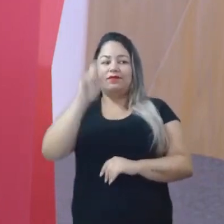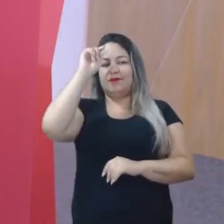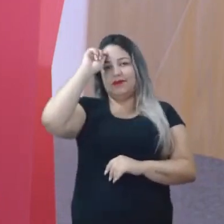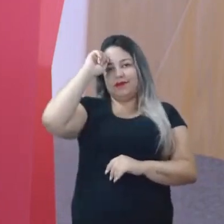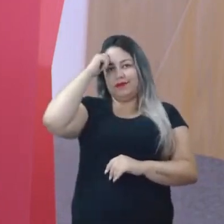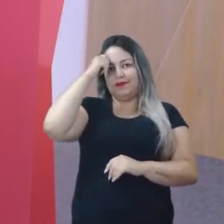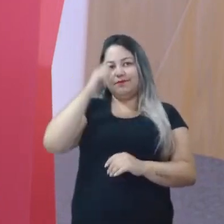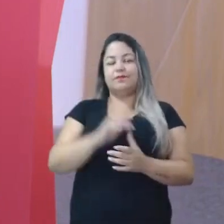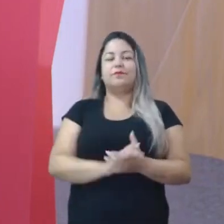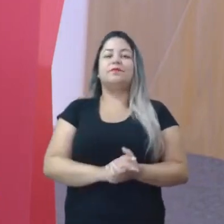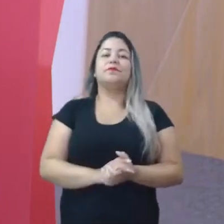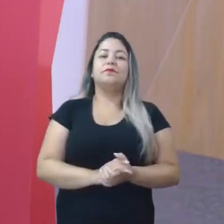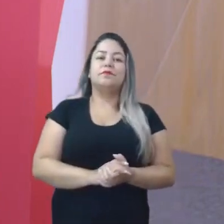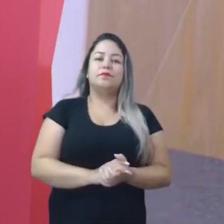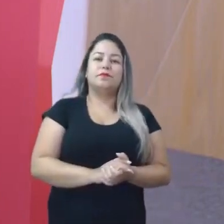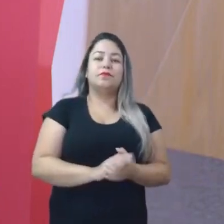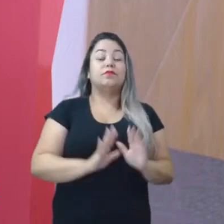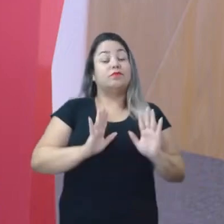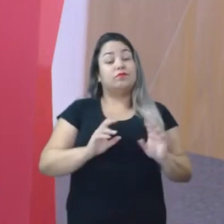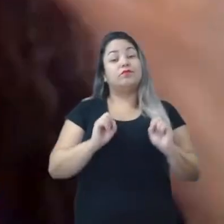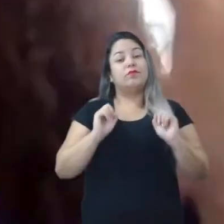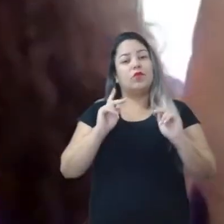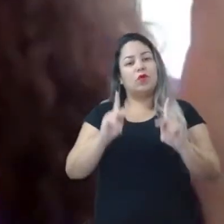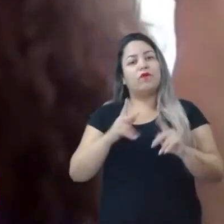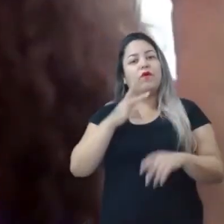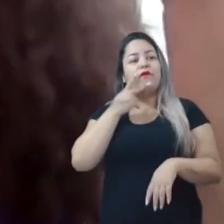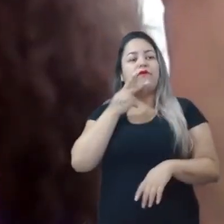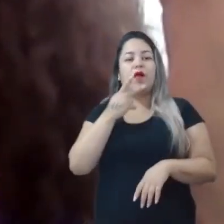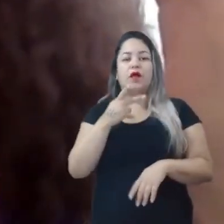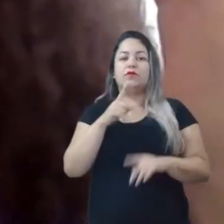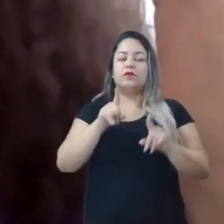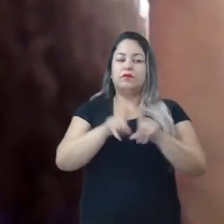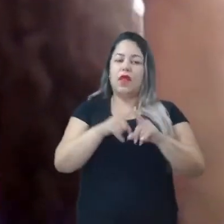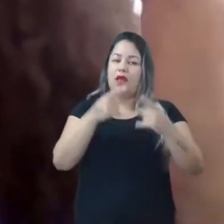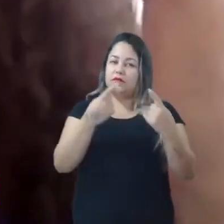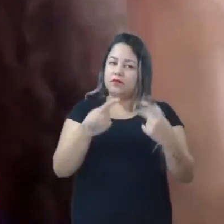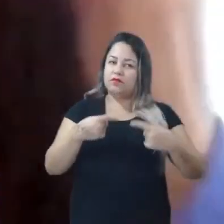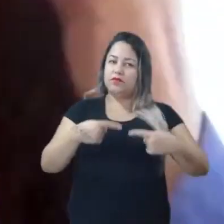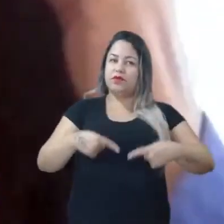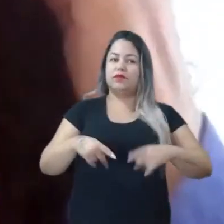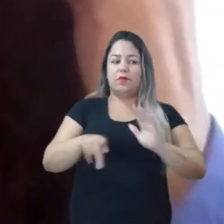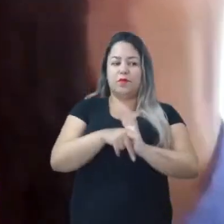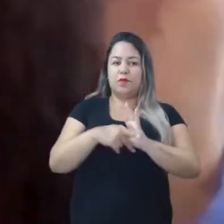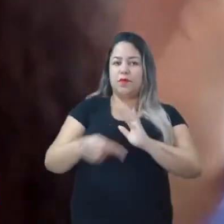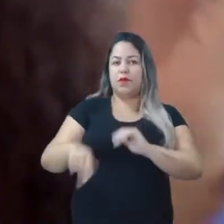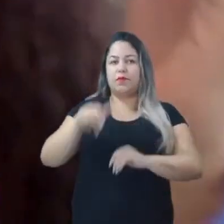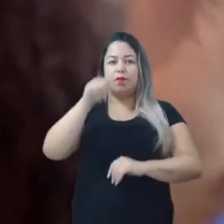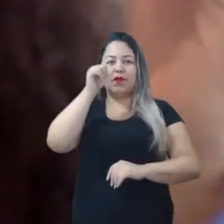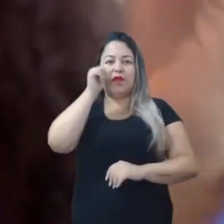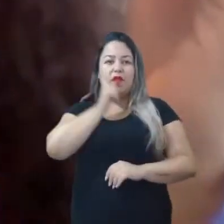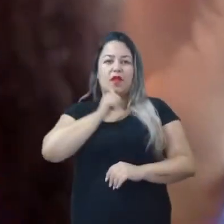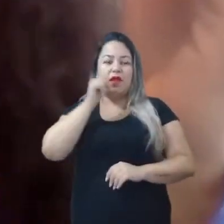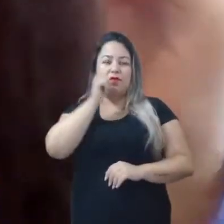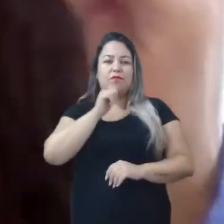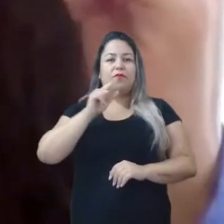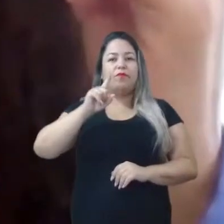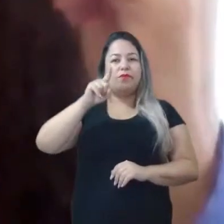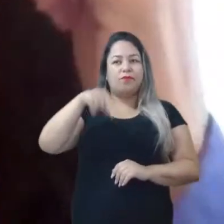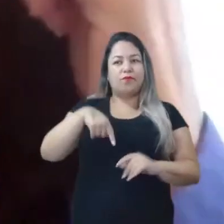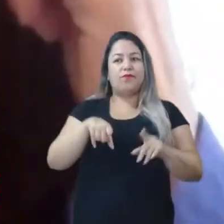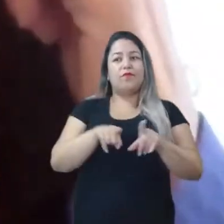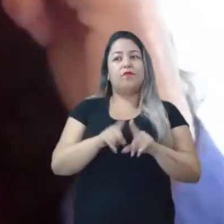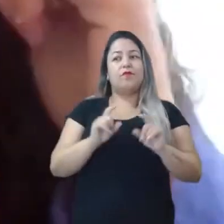Bom, eu costumo dizer que as políticas para as mulheres, elas são